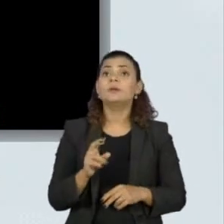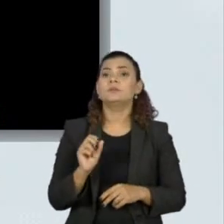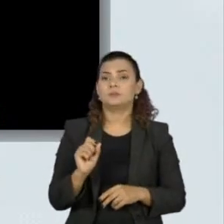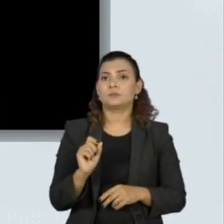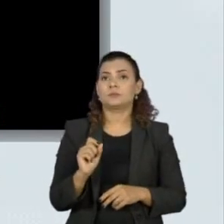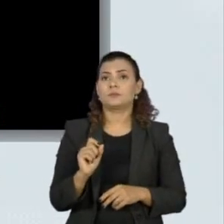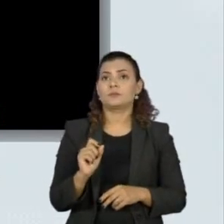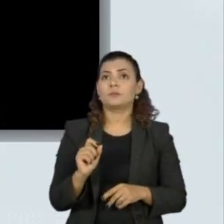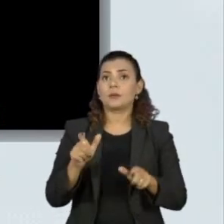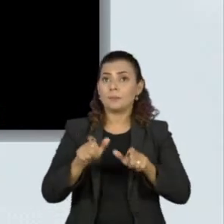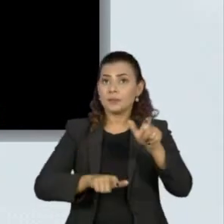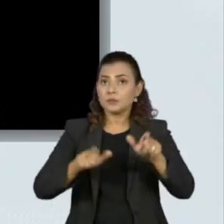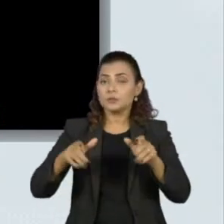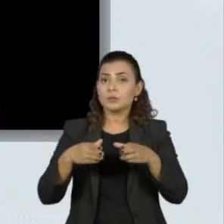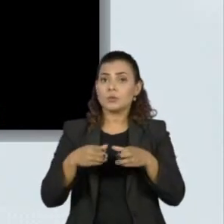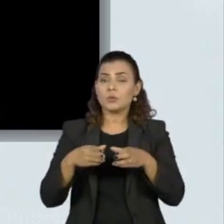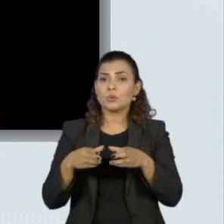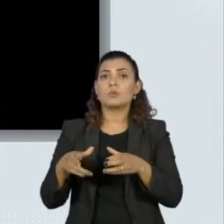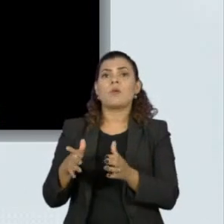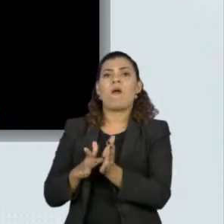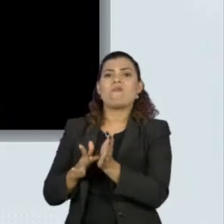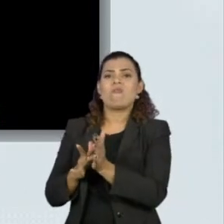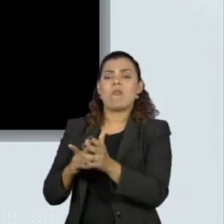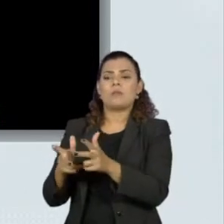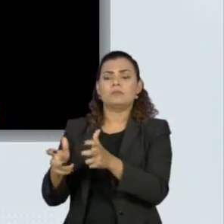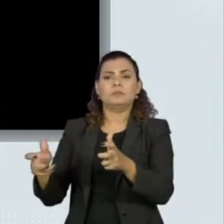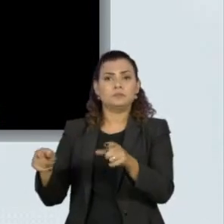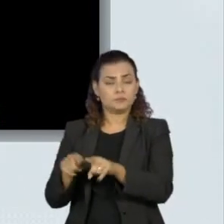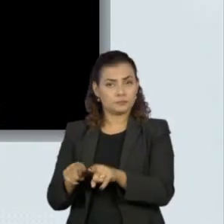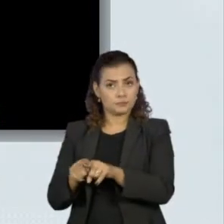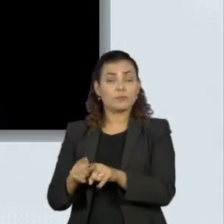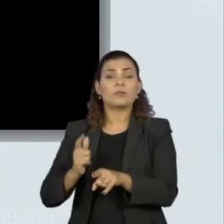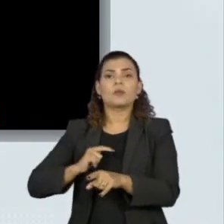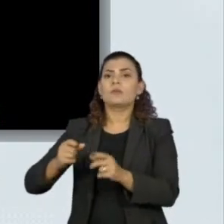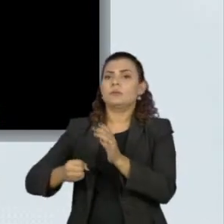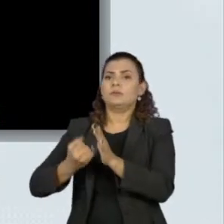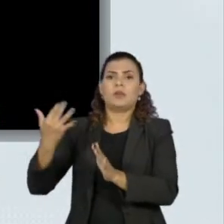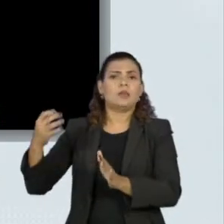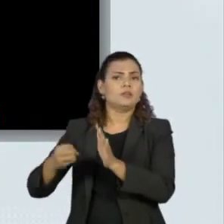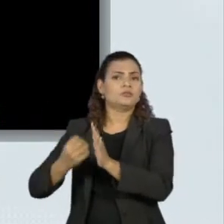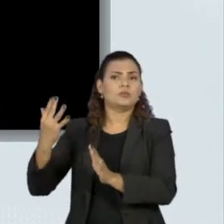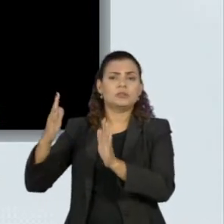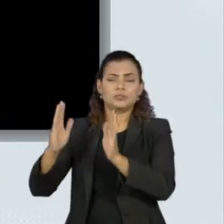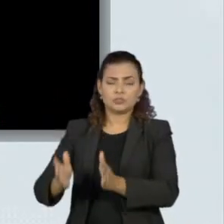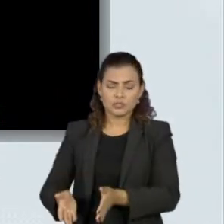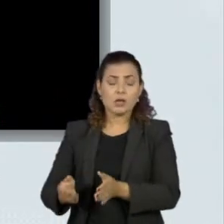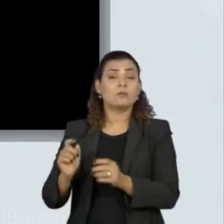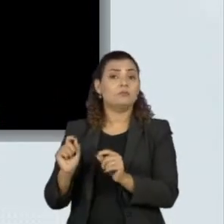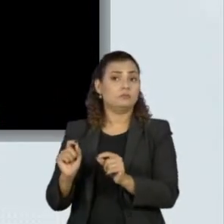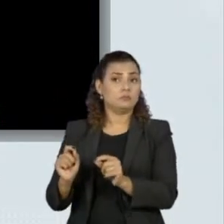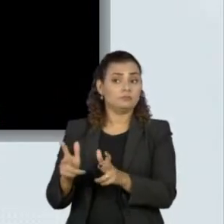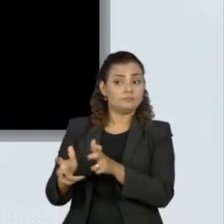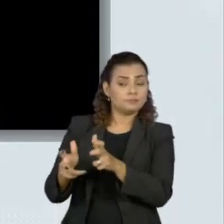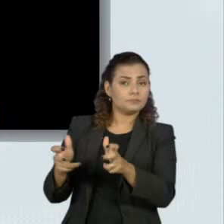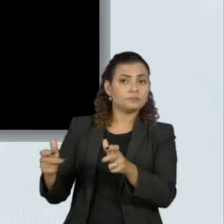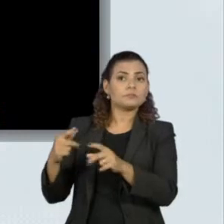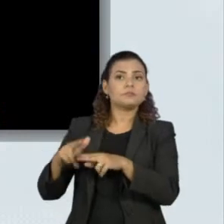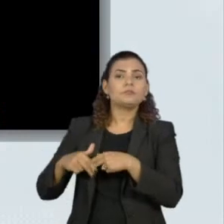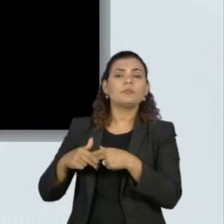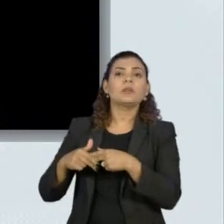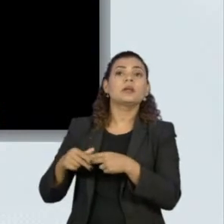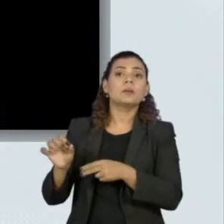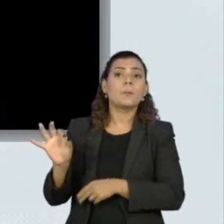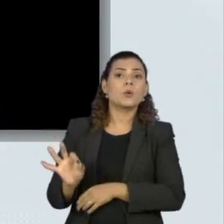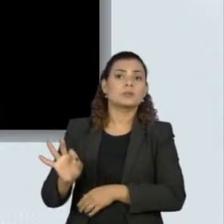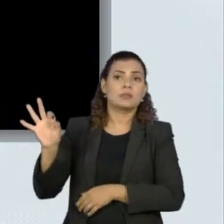pessoas ano, no grupo placebo de 23, é várias vezes superior a incidência, que é a taxa de